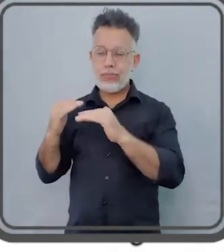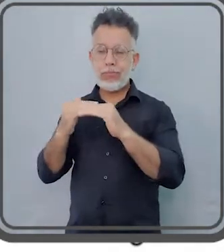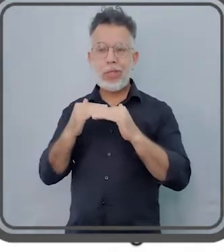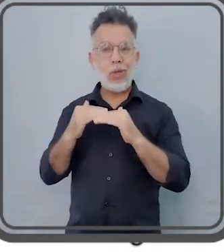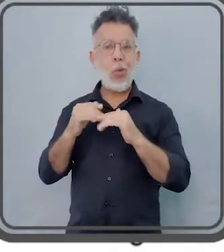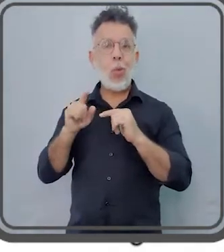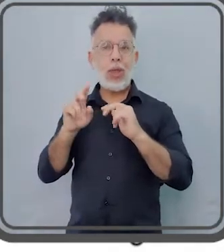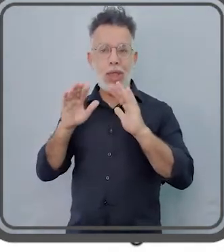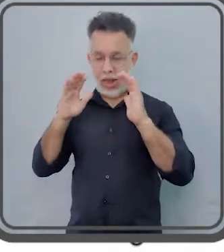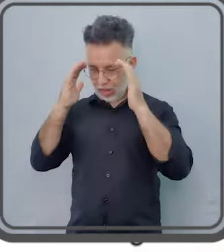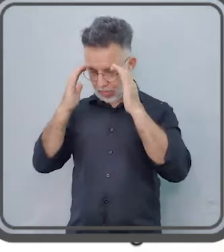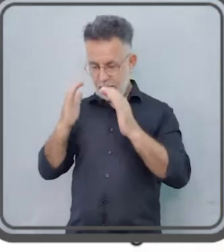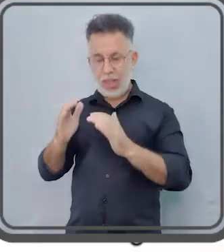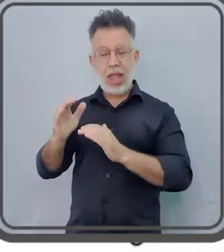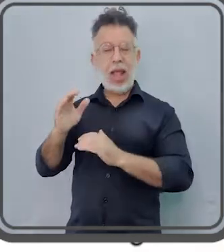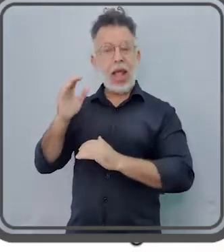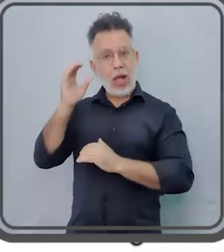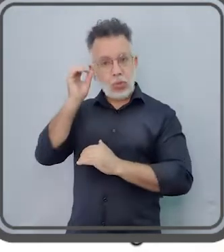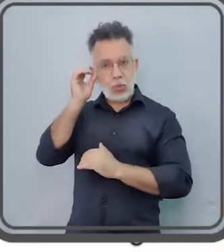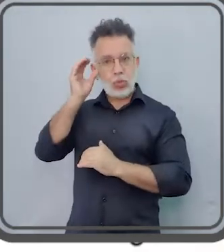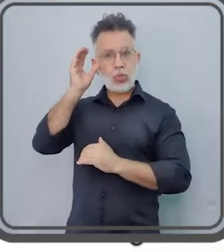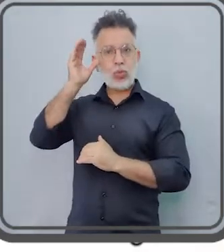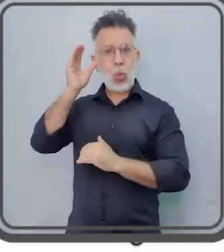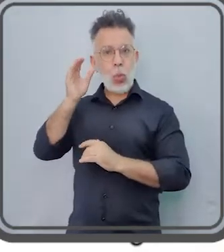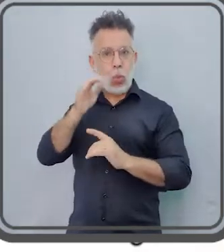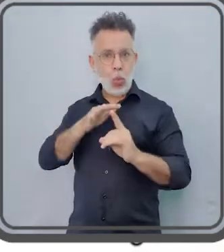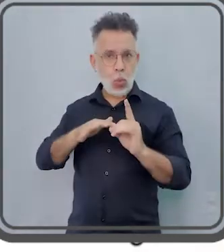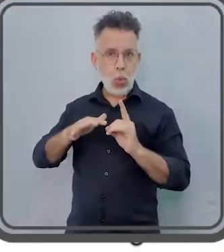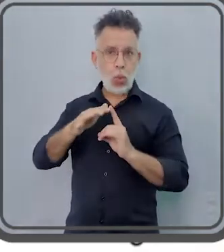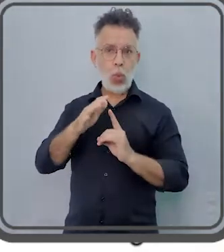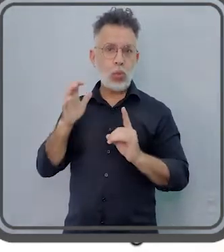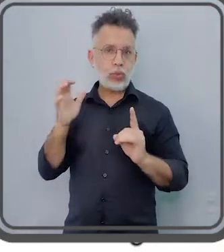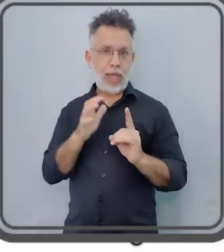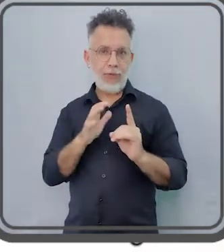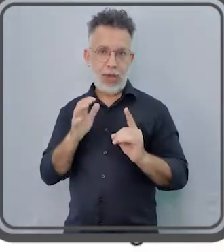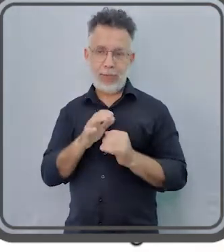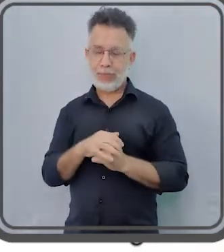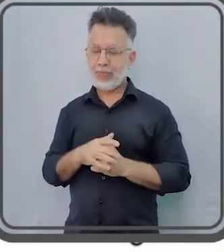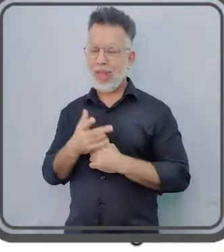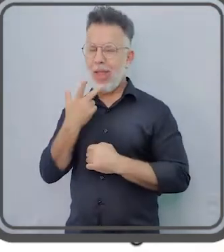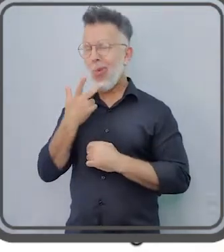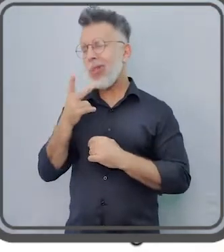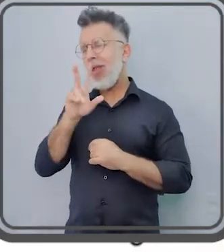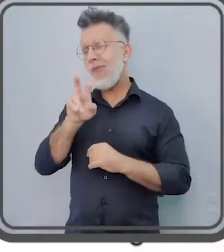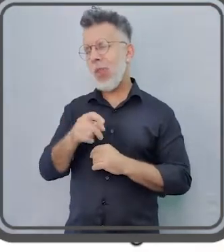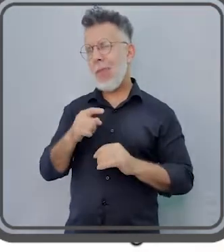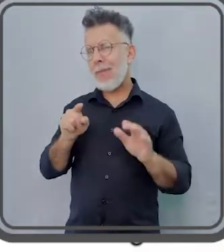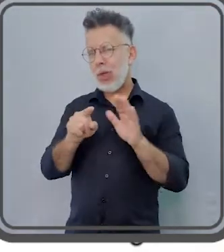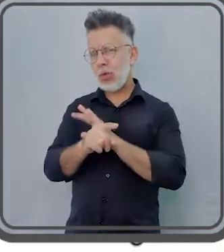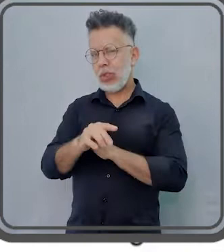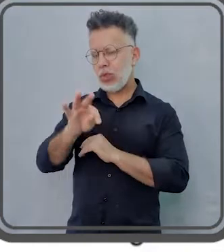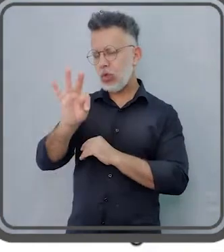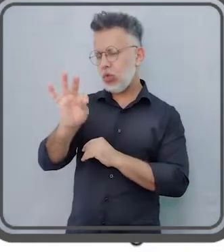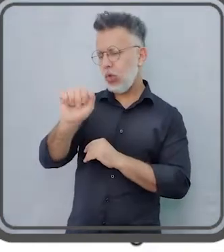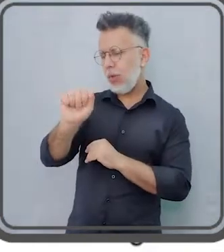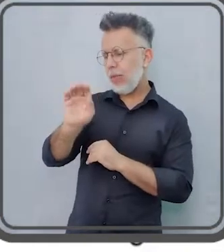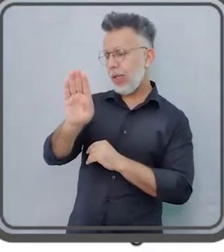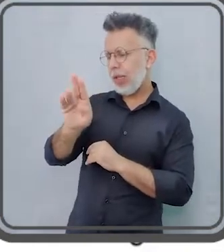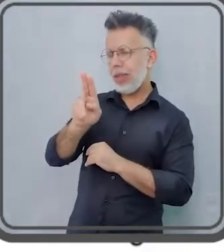delas. Eu tinha uma pergunta sobre tabu, talvez ela já, o final da sua frase já comece a